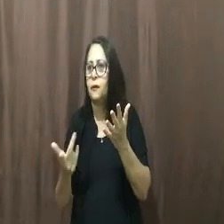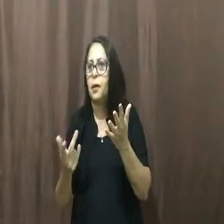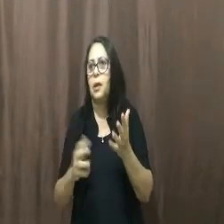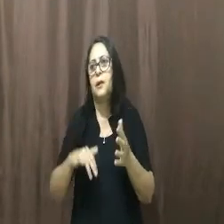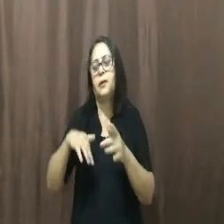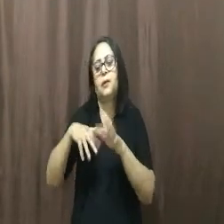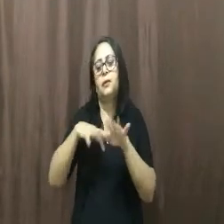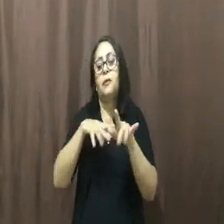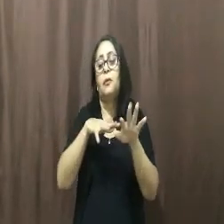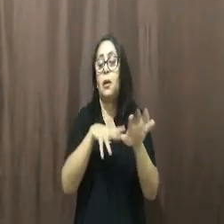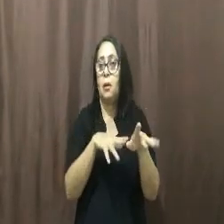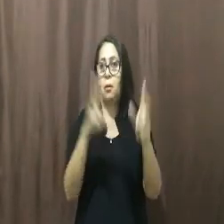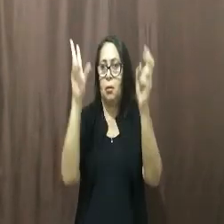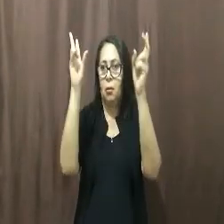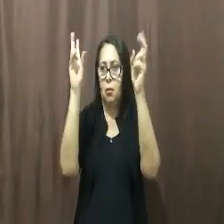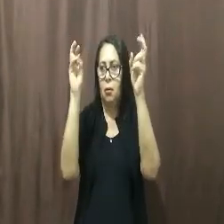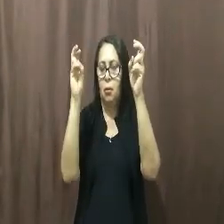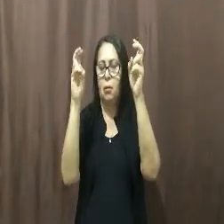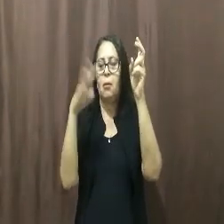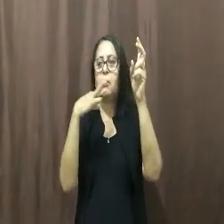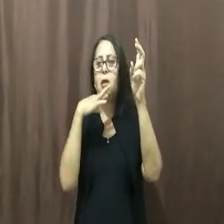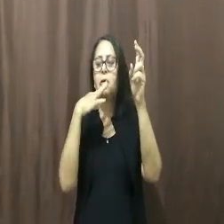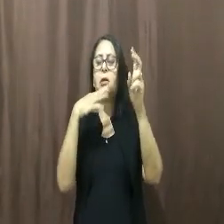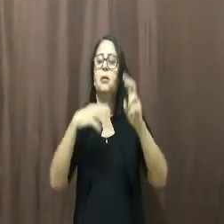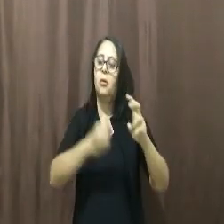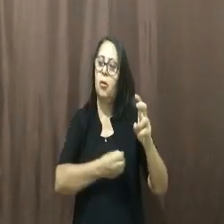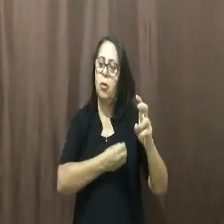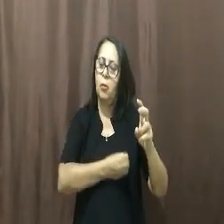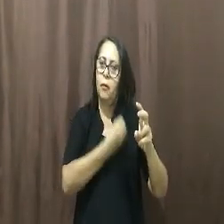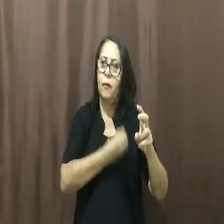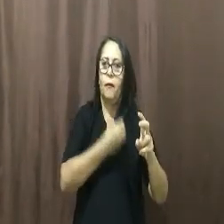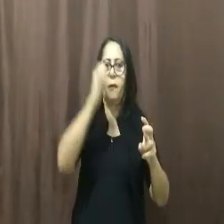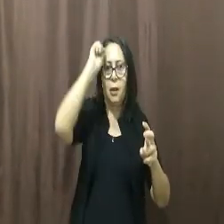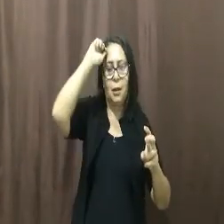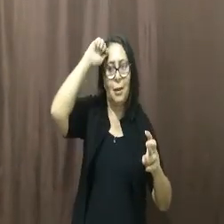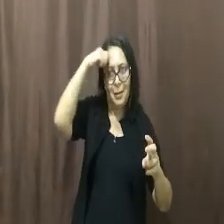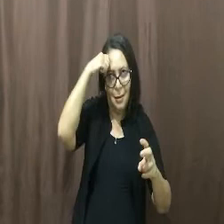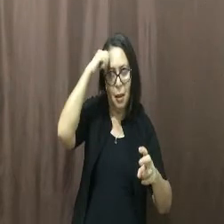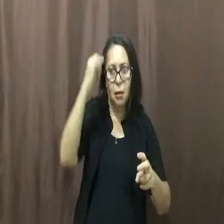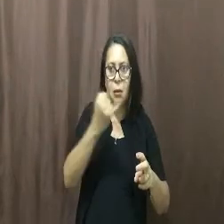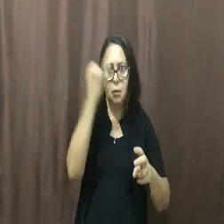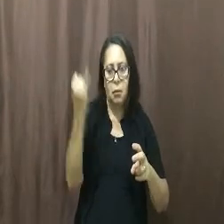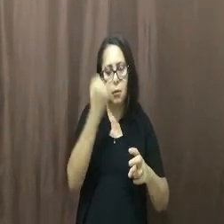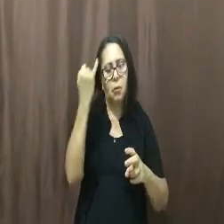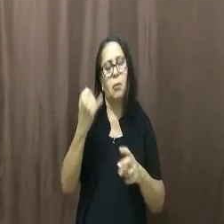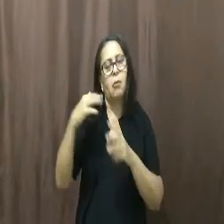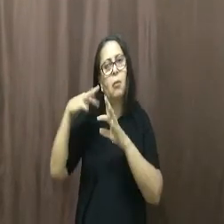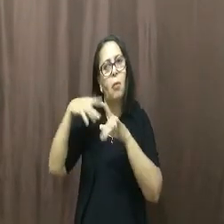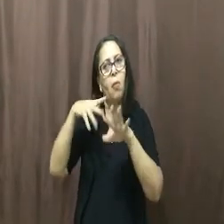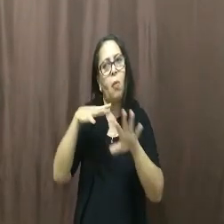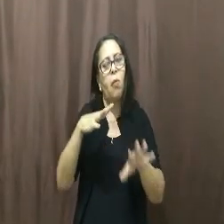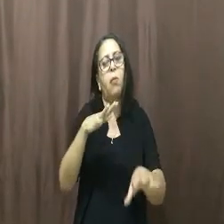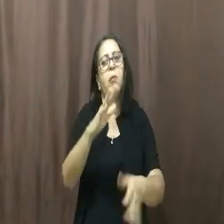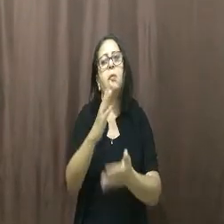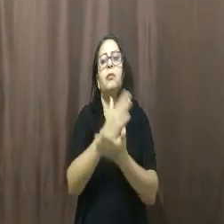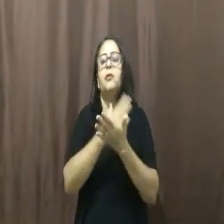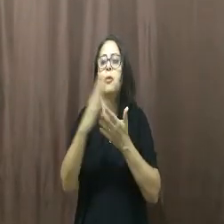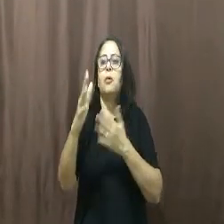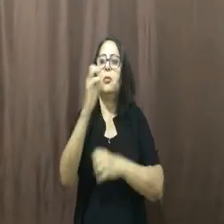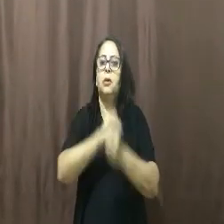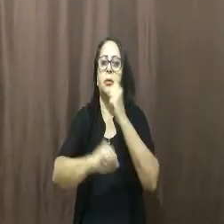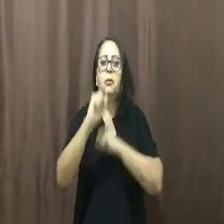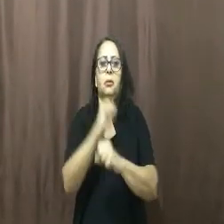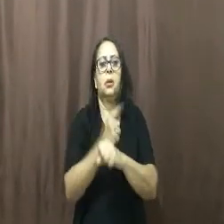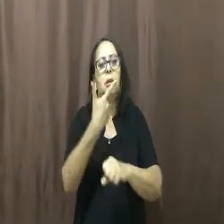Porque Vidas Negras importam, já era um movimento desde 2013, não era de agora, era